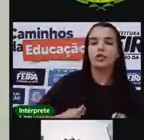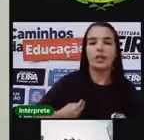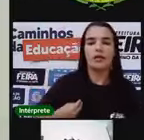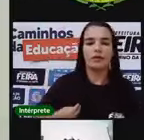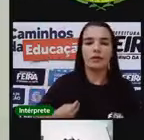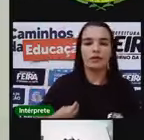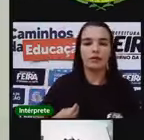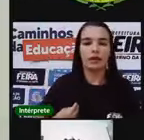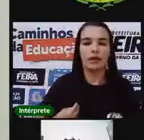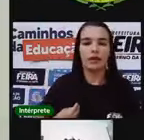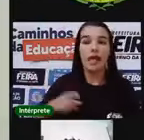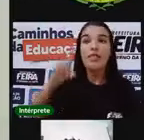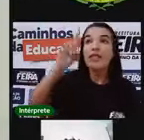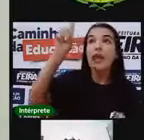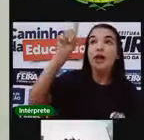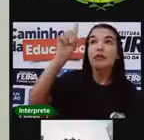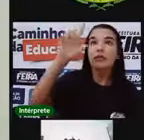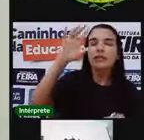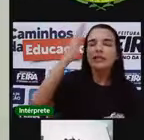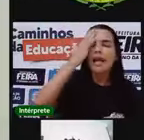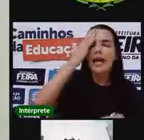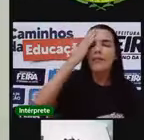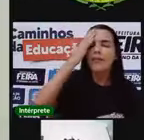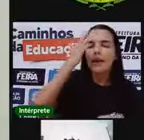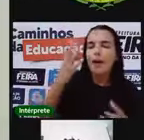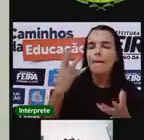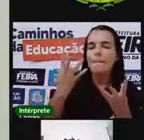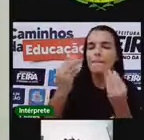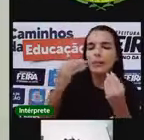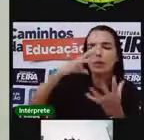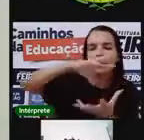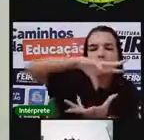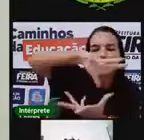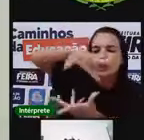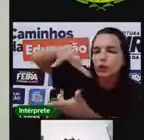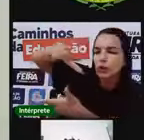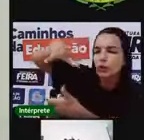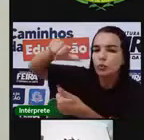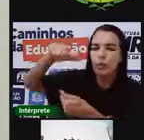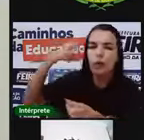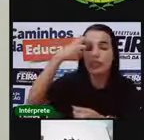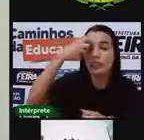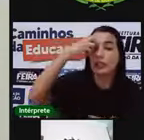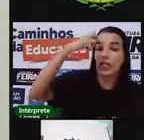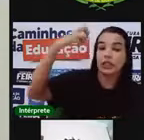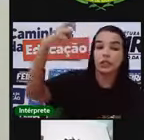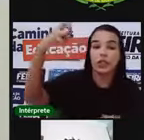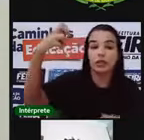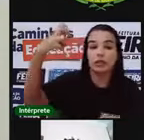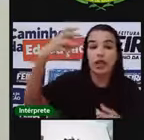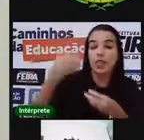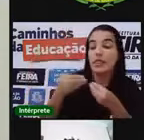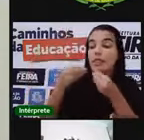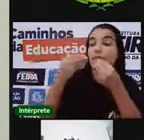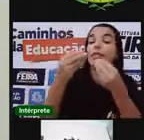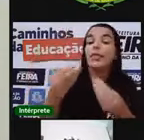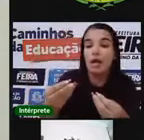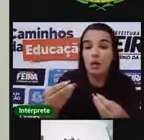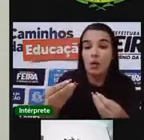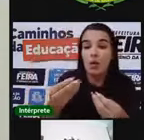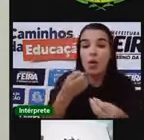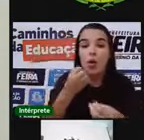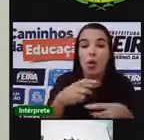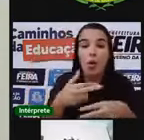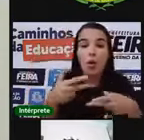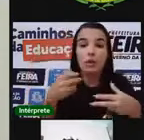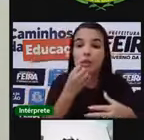grande intelectual do universo, para além dele, e produziu as coisas boas, mas deixou as